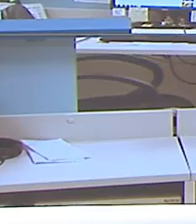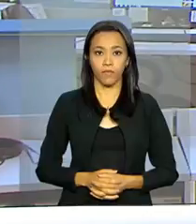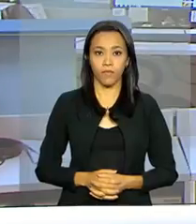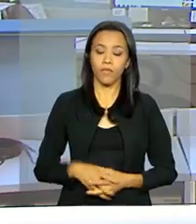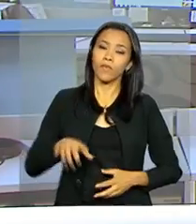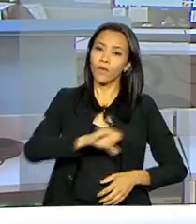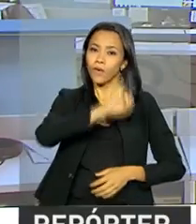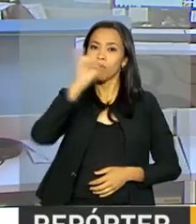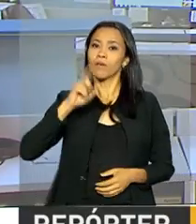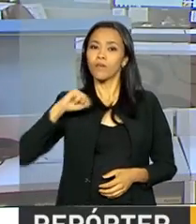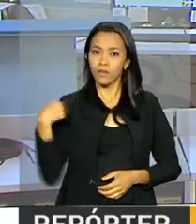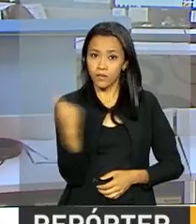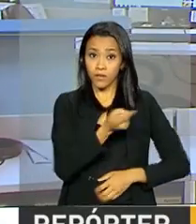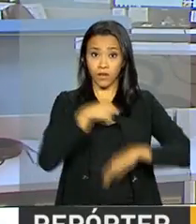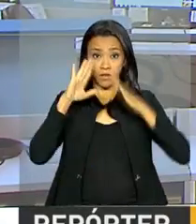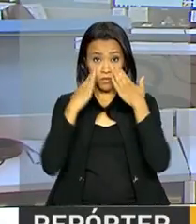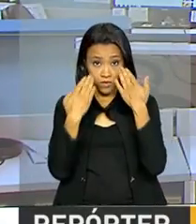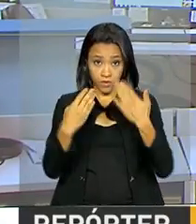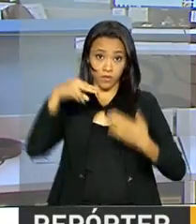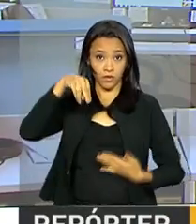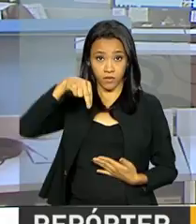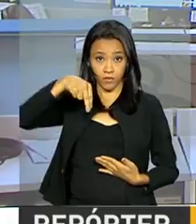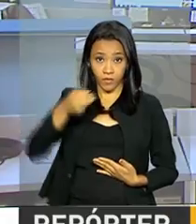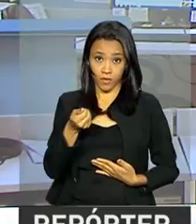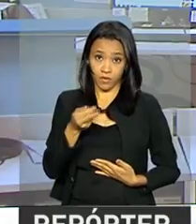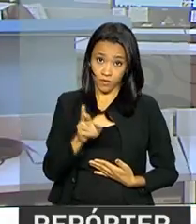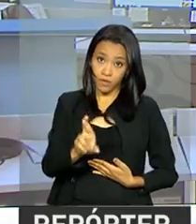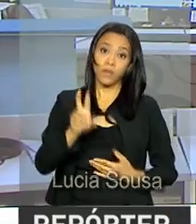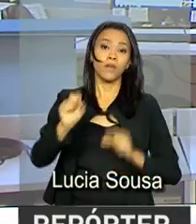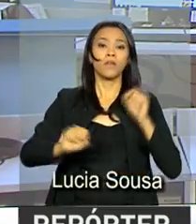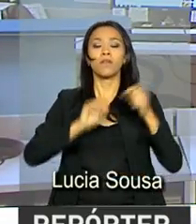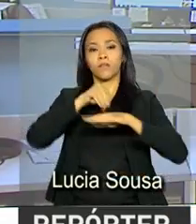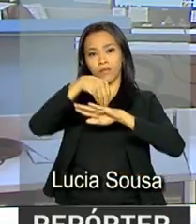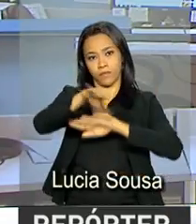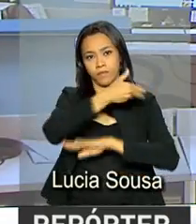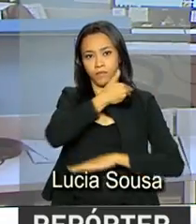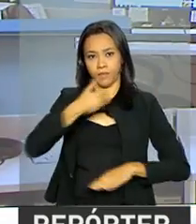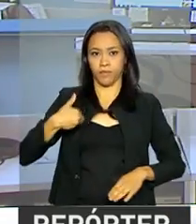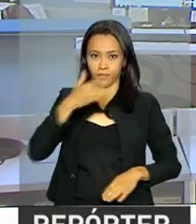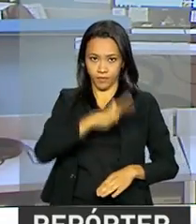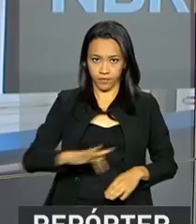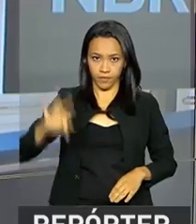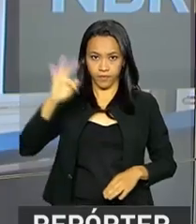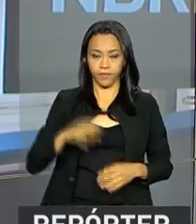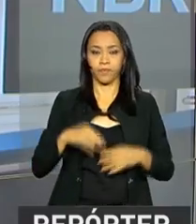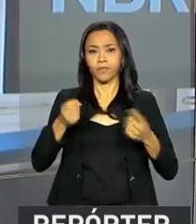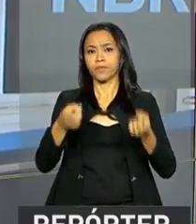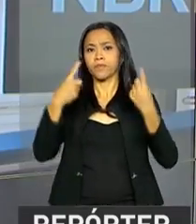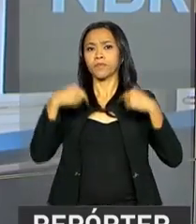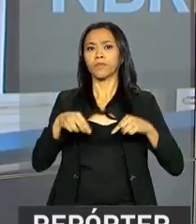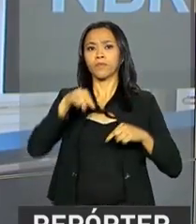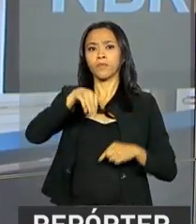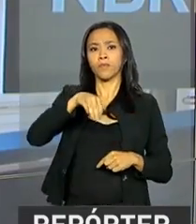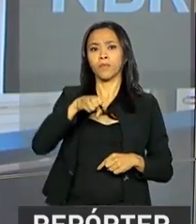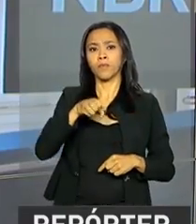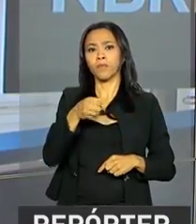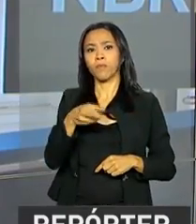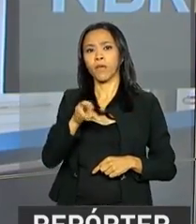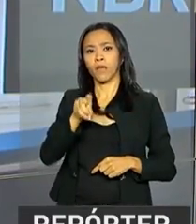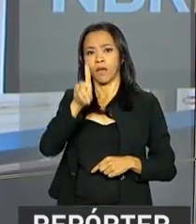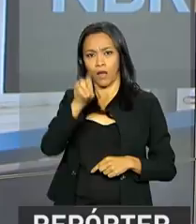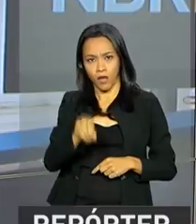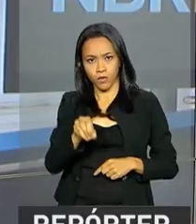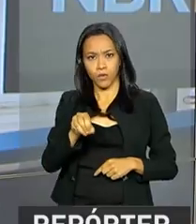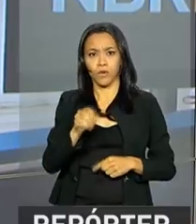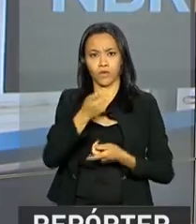Olá estamos de volta com mais uma edição do repóter NBR e as notícias do governo federal o mercado financeiro reduziu mais uma